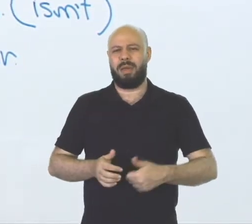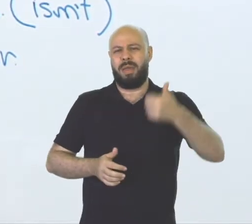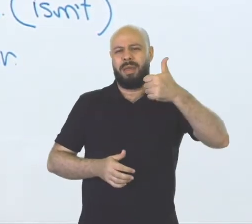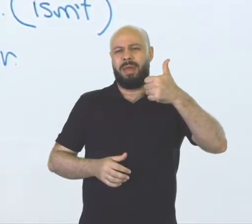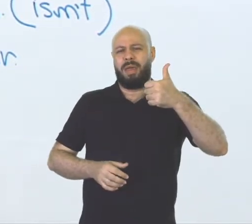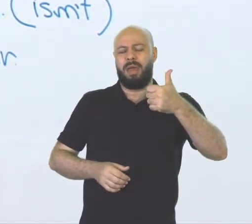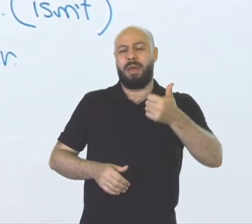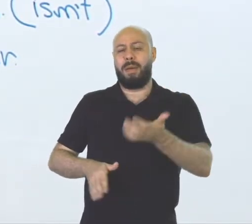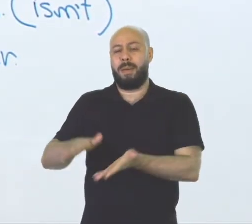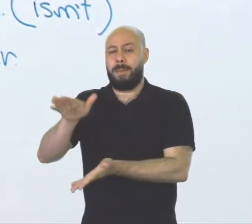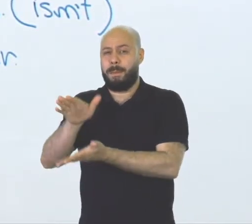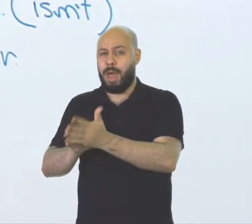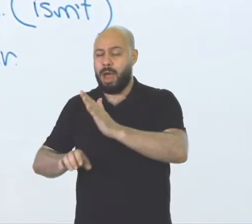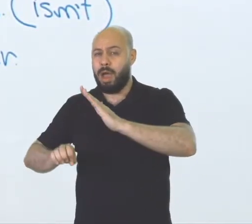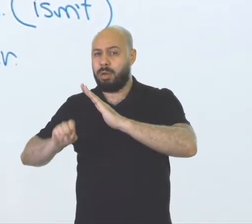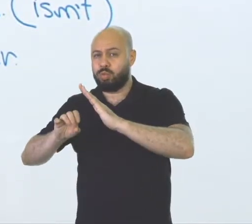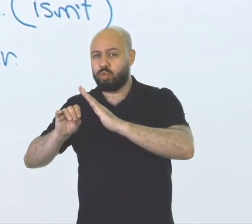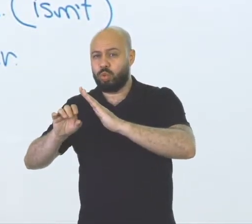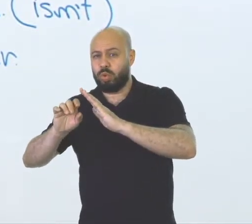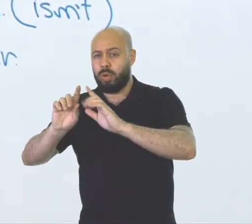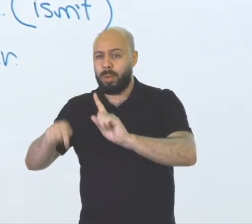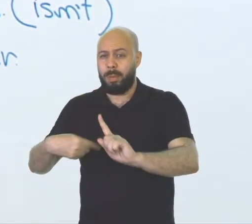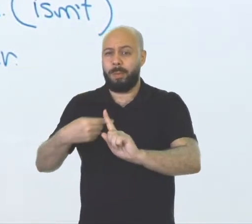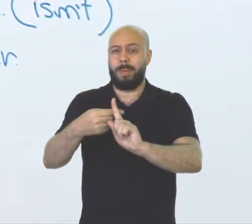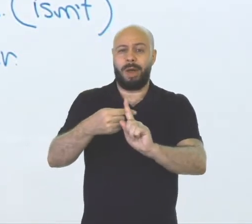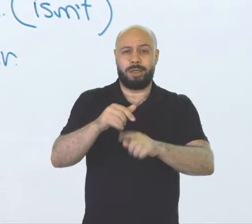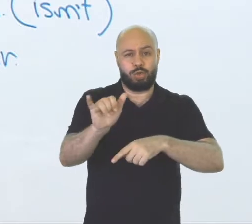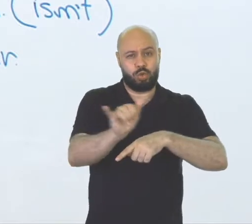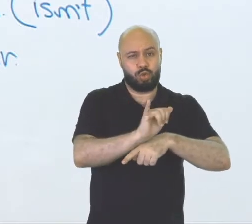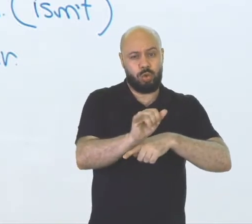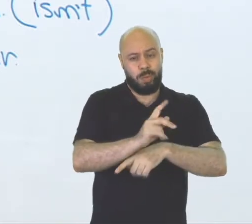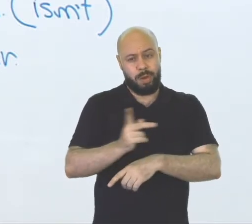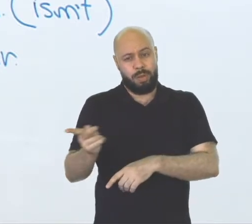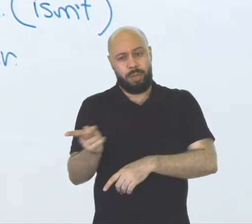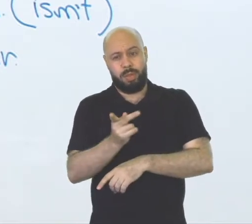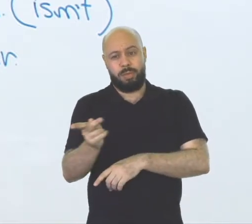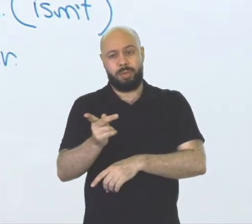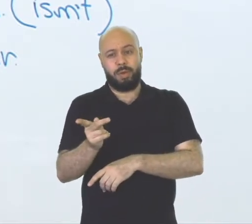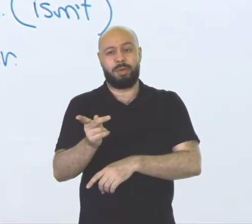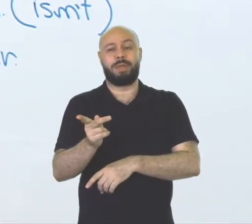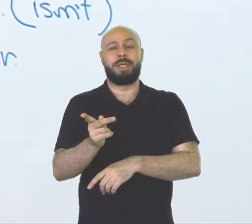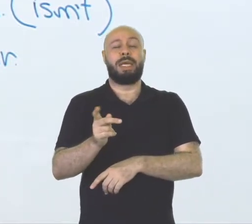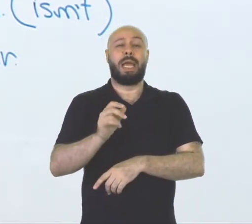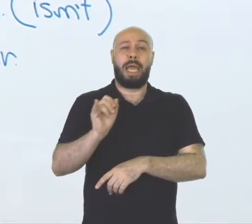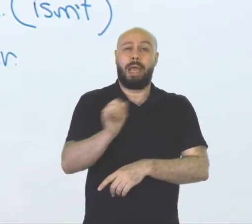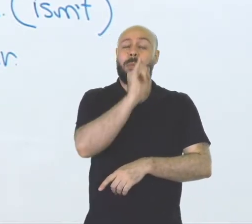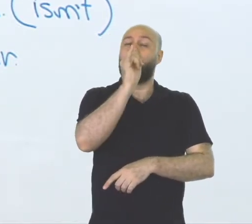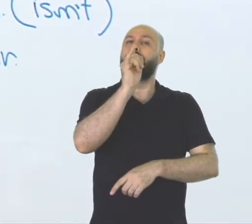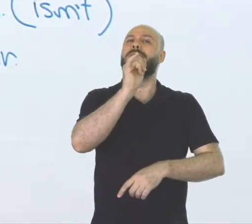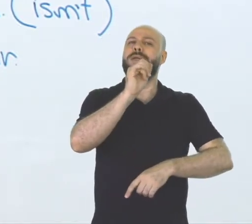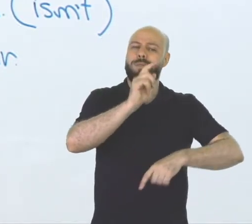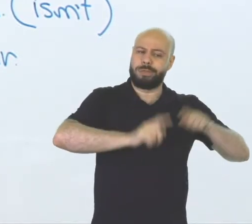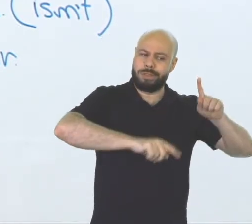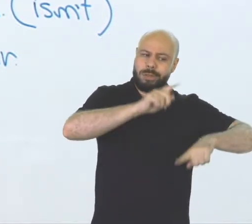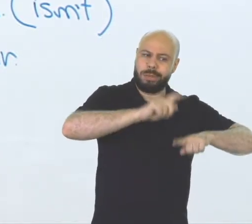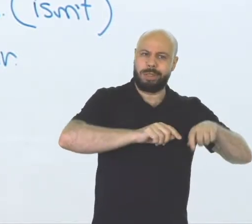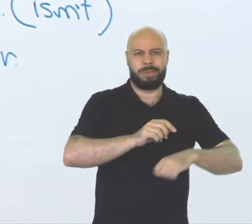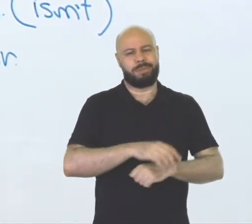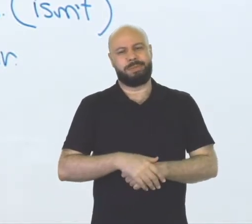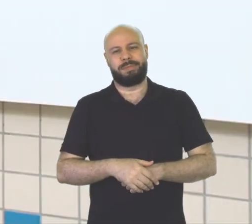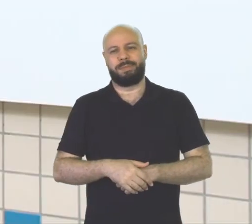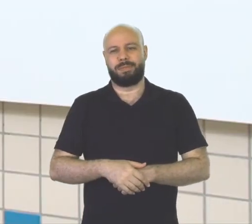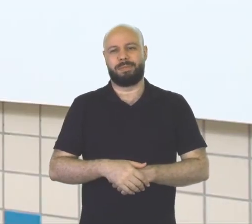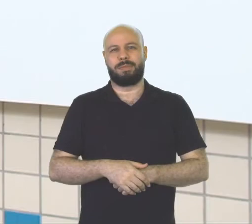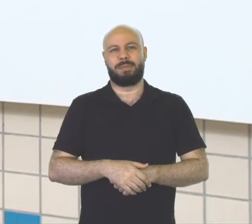Palmas Homeschool and YouTube are both important tools. Aqui, nesse caso, eu tenho a